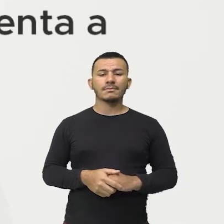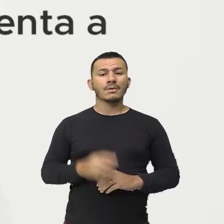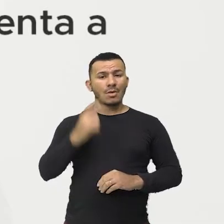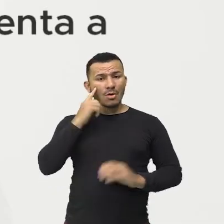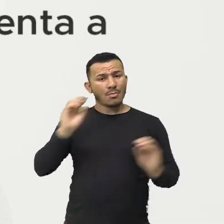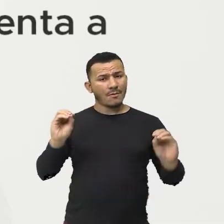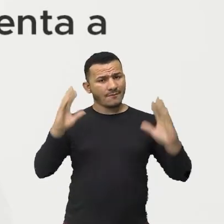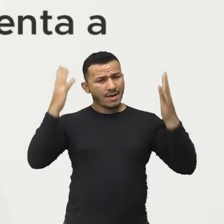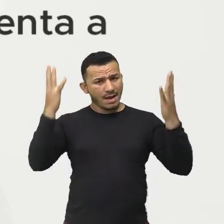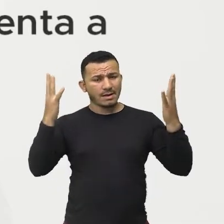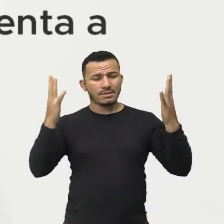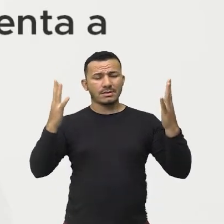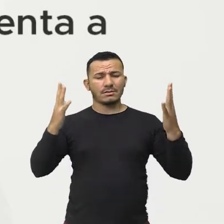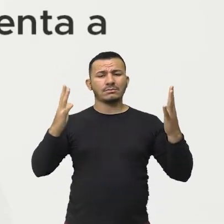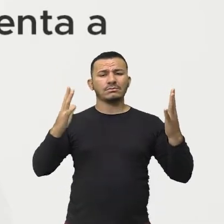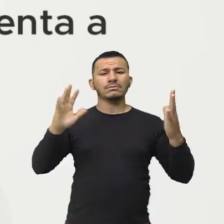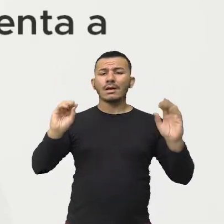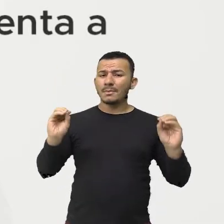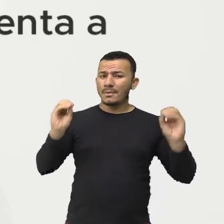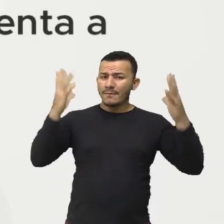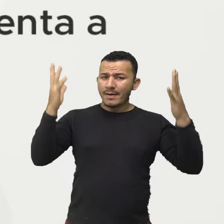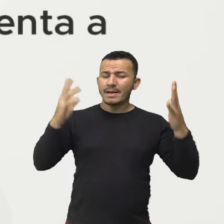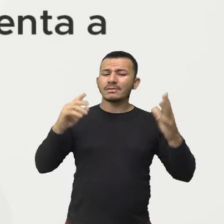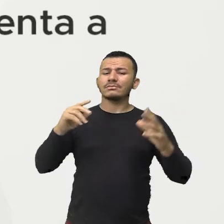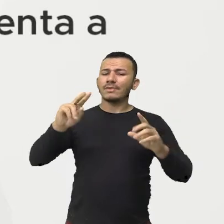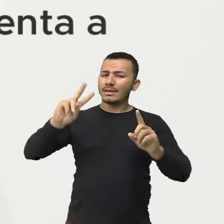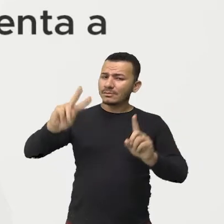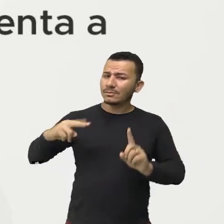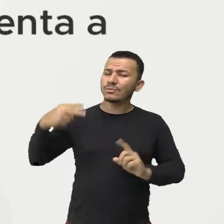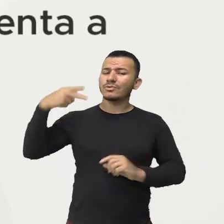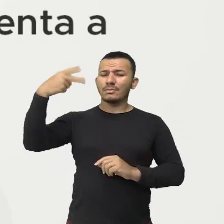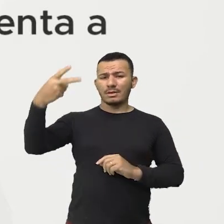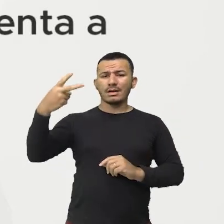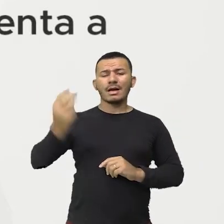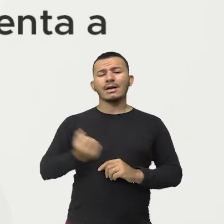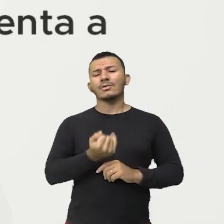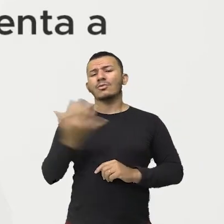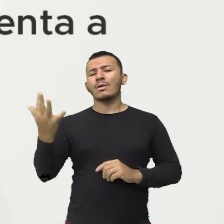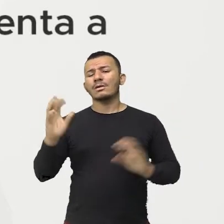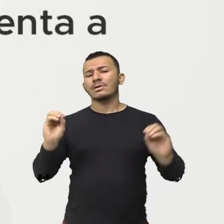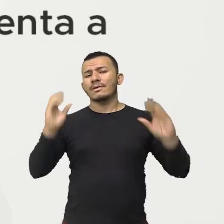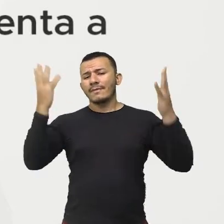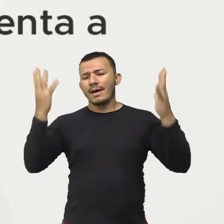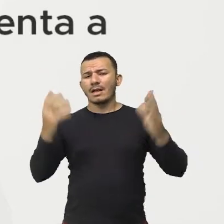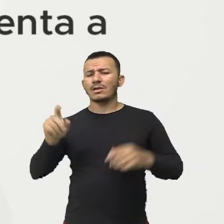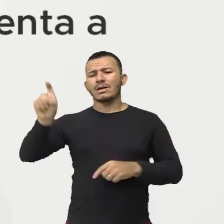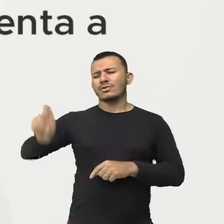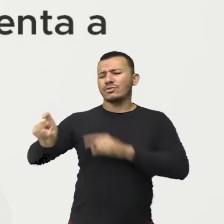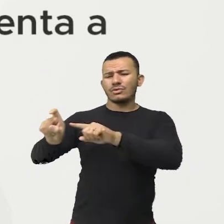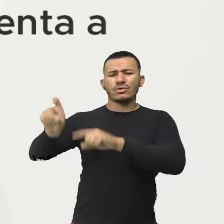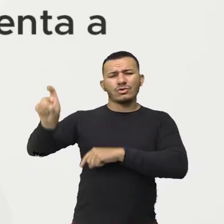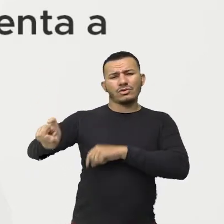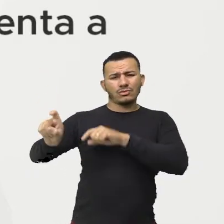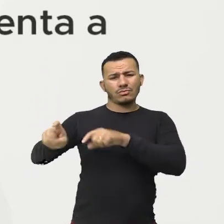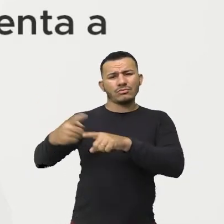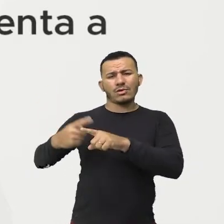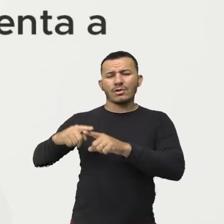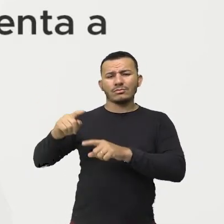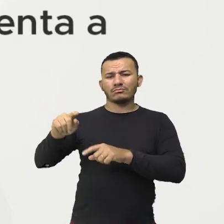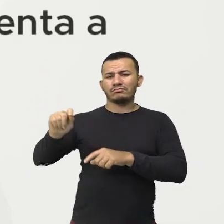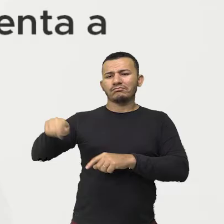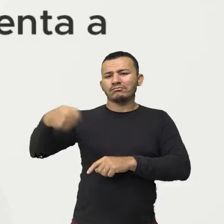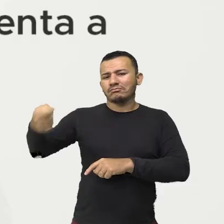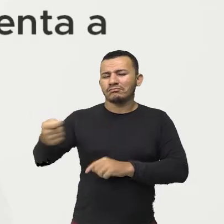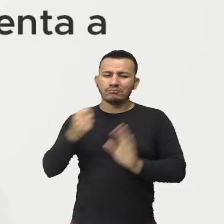por evento. Essa ideia de por evento multiplica pela quantidade de evento. Vou chamar de X essa quantidade. Nós podemos chamar